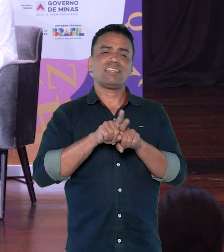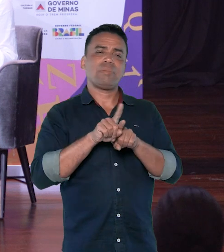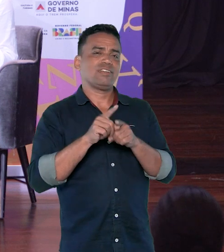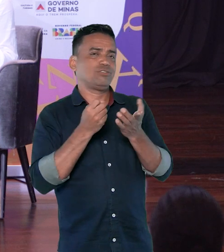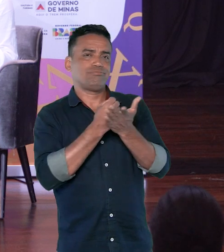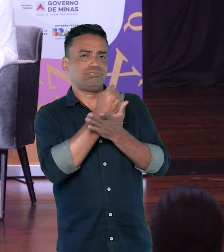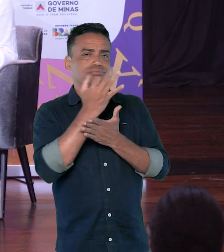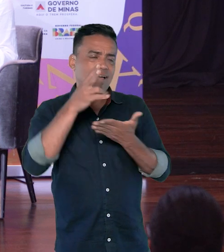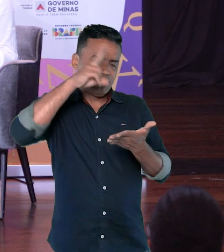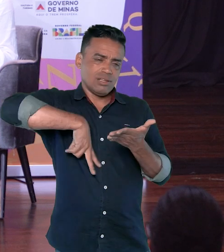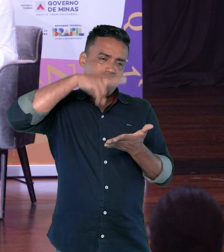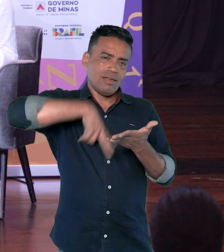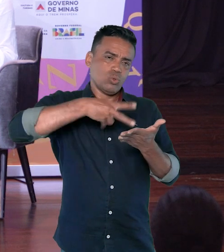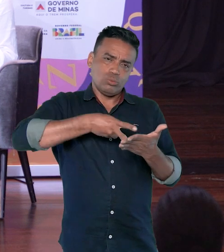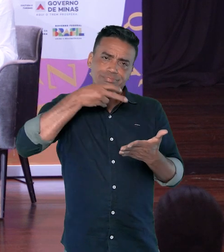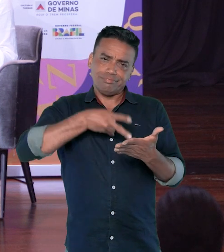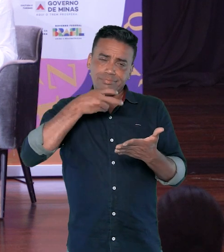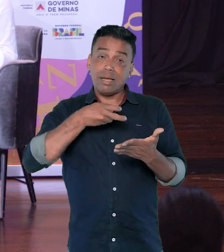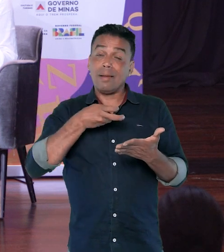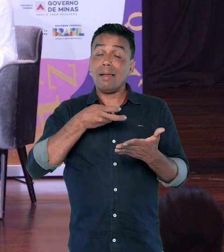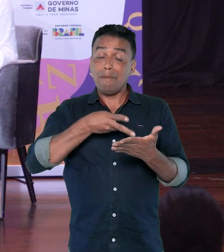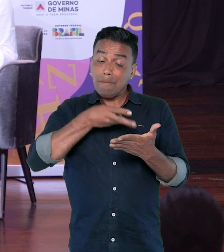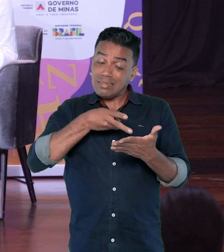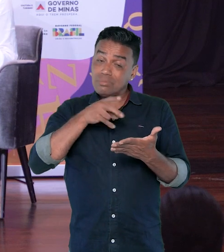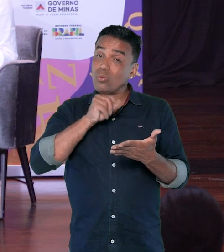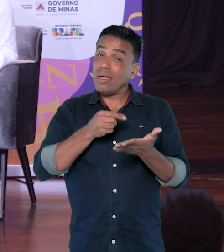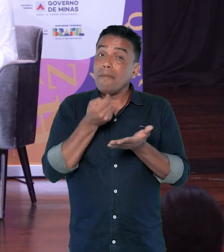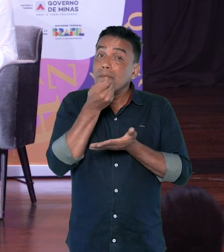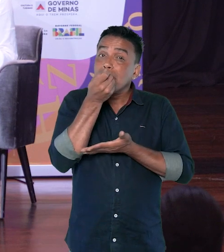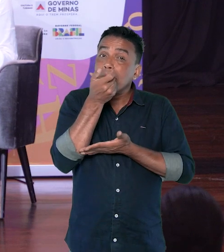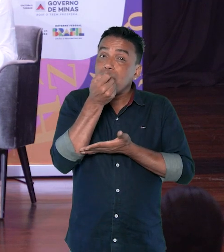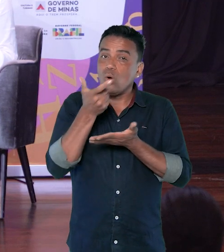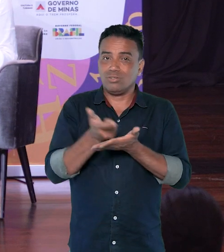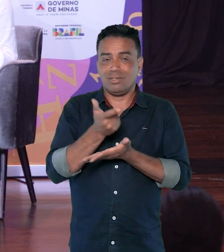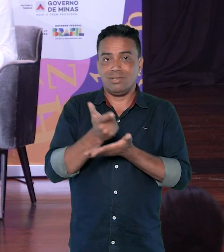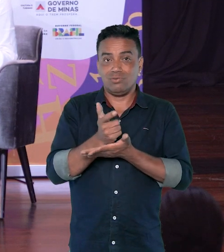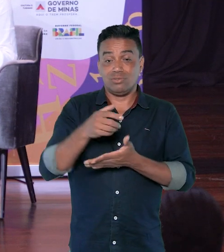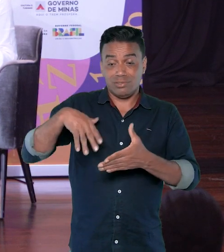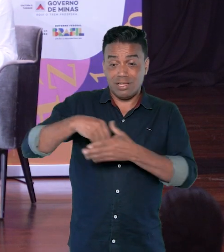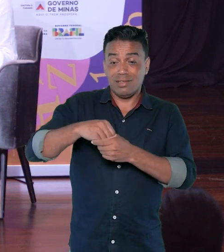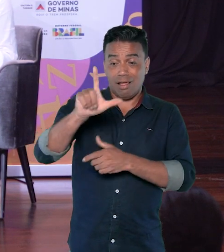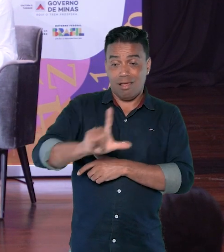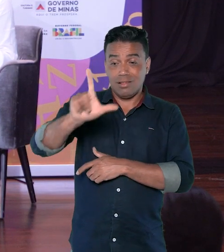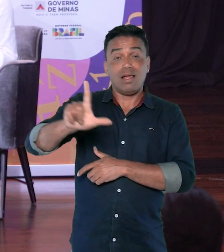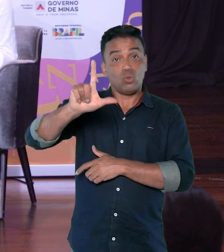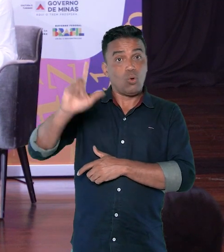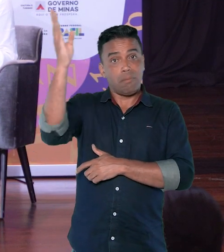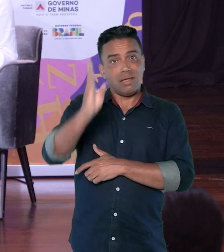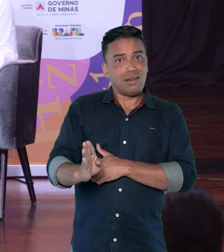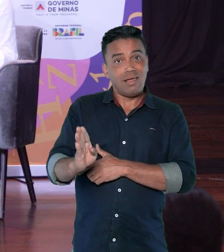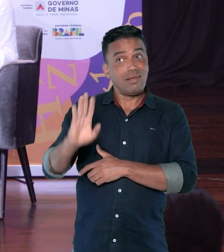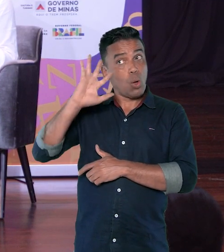li, uma percepção também que há poucos livros, estou falando da literatura brasileira, que se passam no ambiente